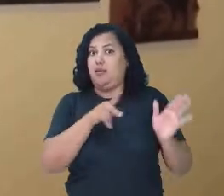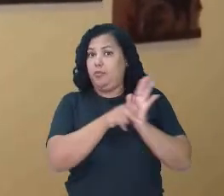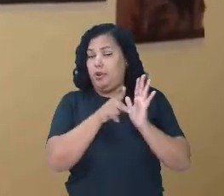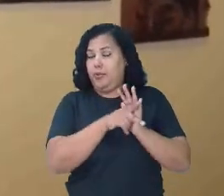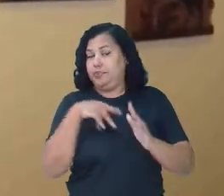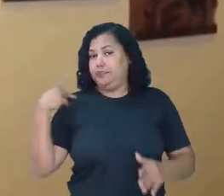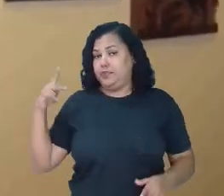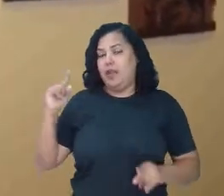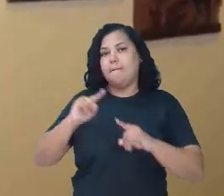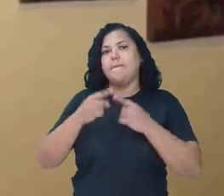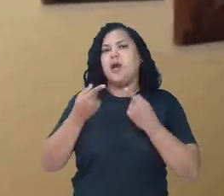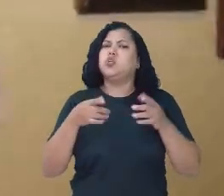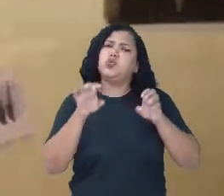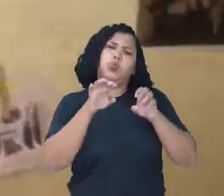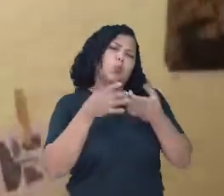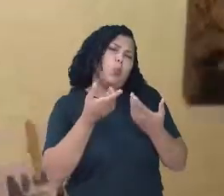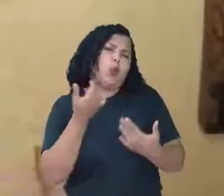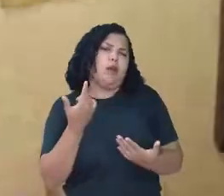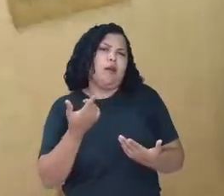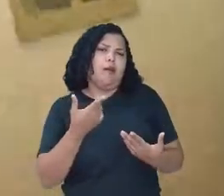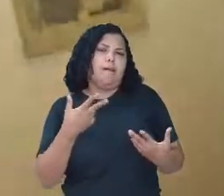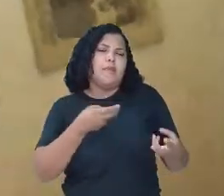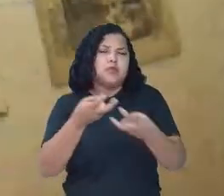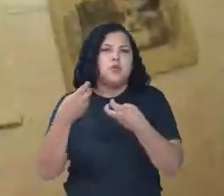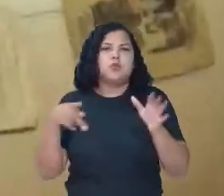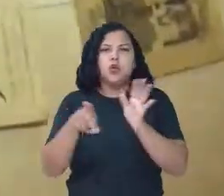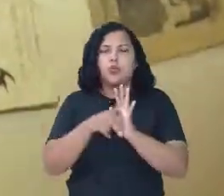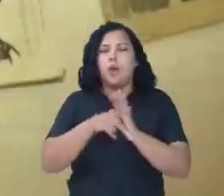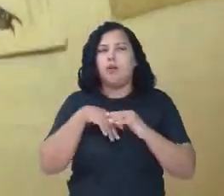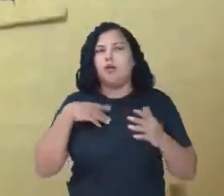mas de uma estética própria, encontrada em obras